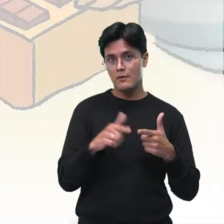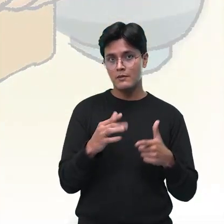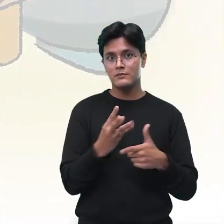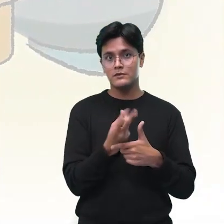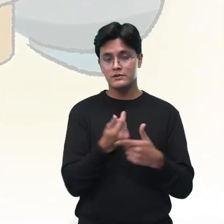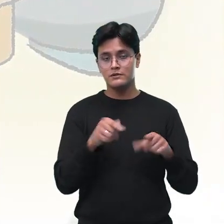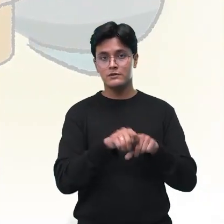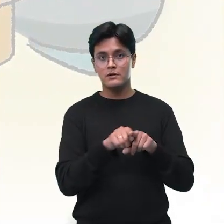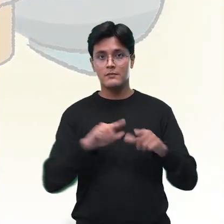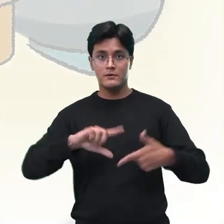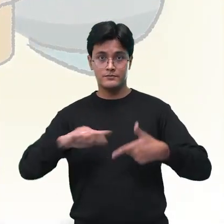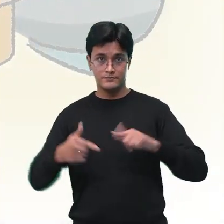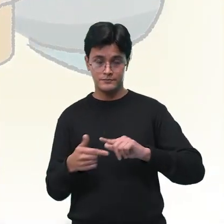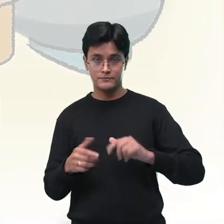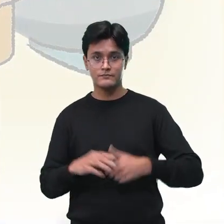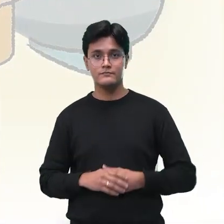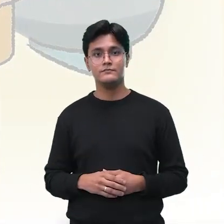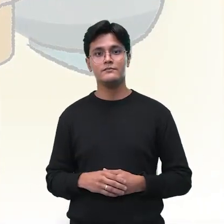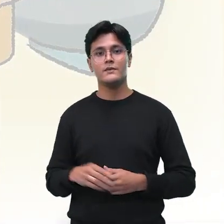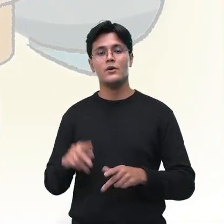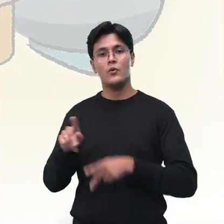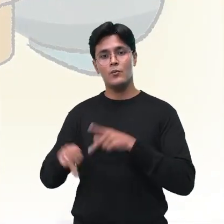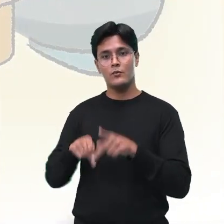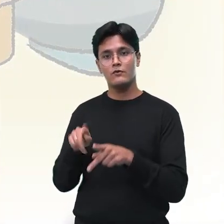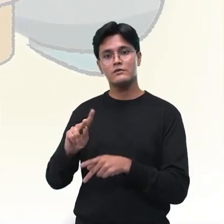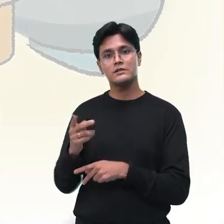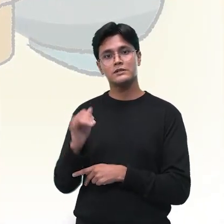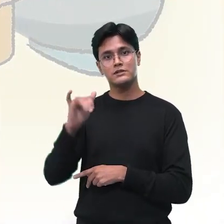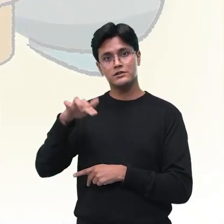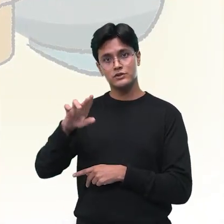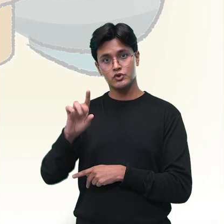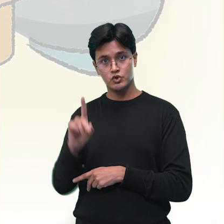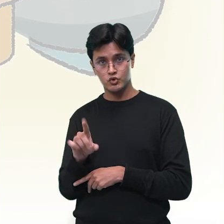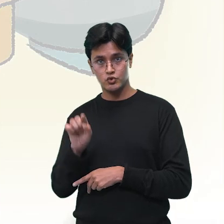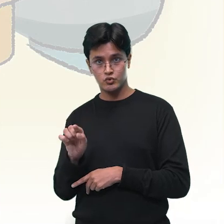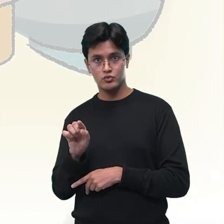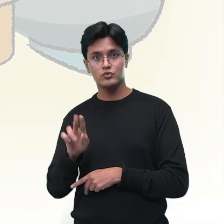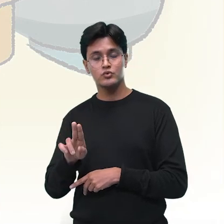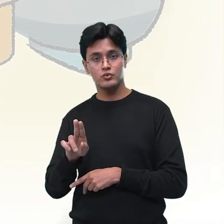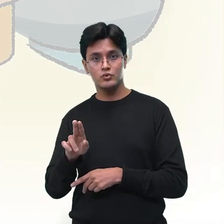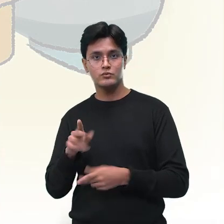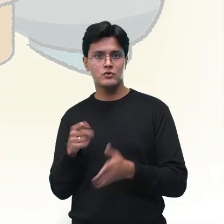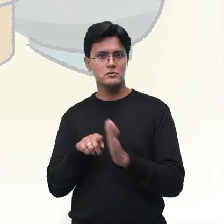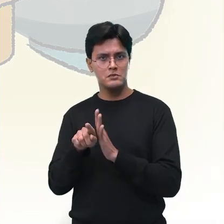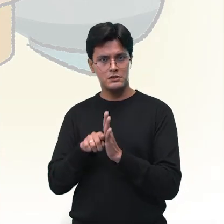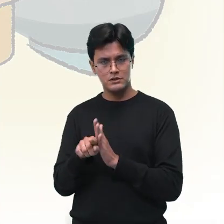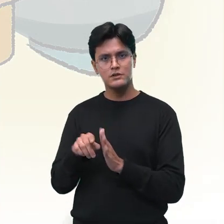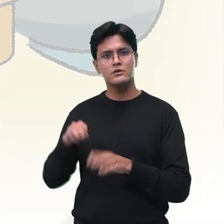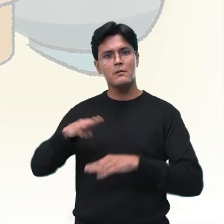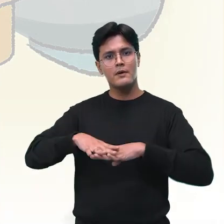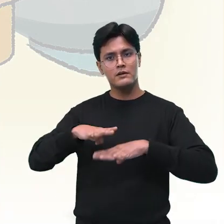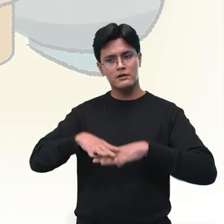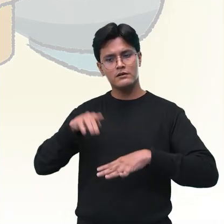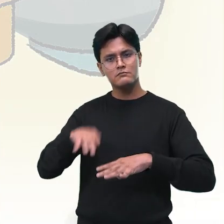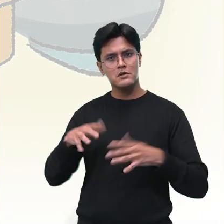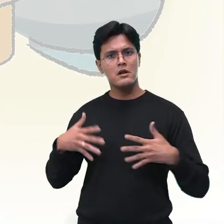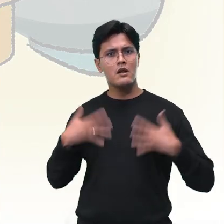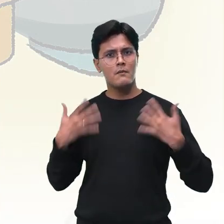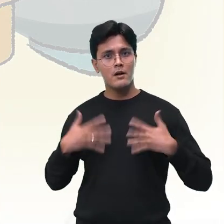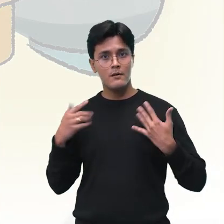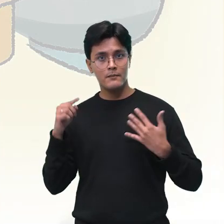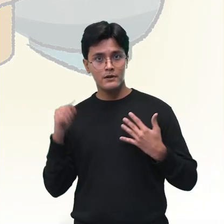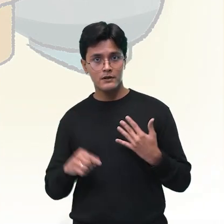Na civilização hindu, os matemáticos, especialmente aqueles que estavam entusiasmados com o desenvolvimento do sistema de